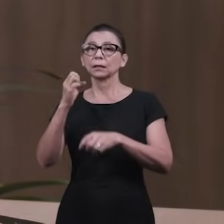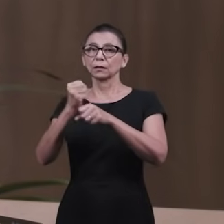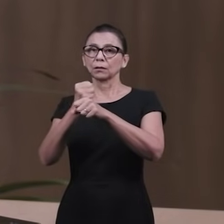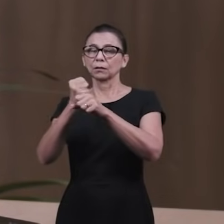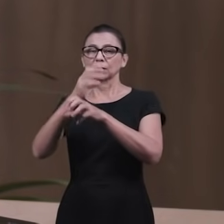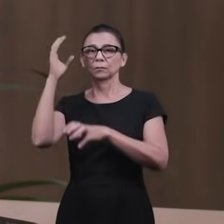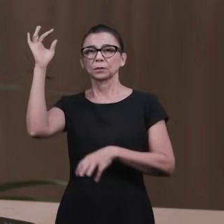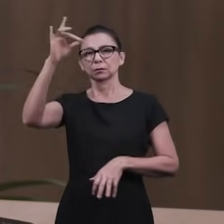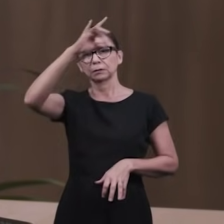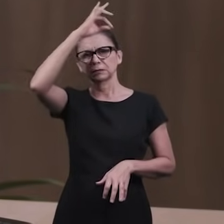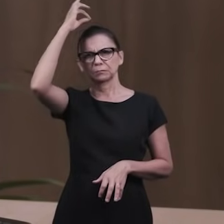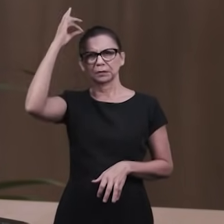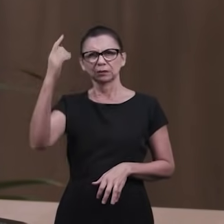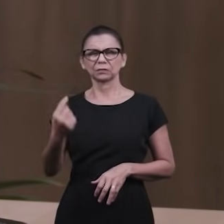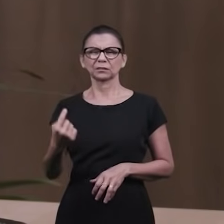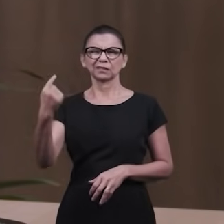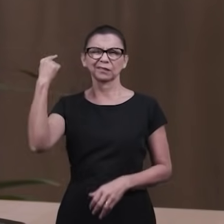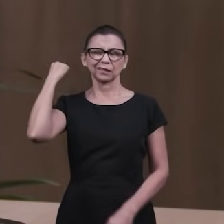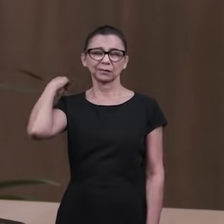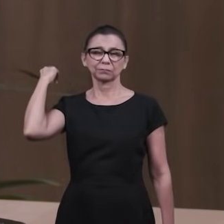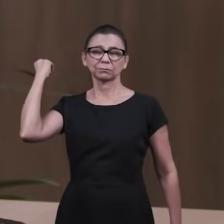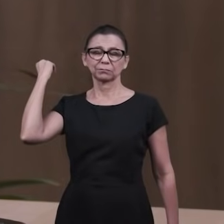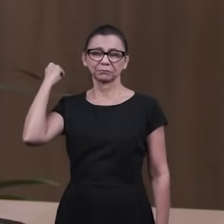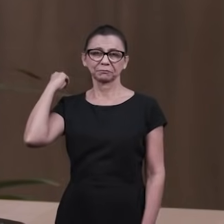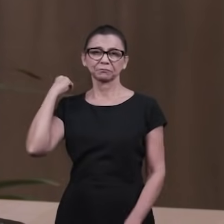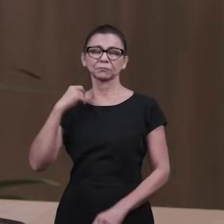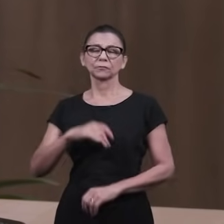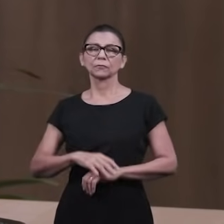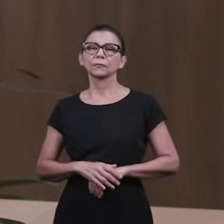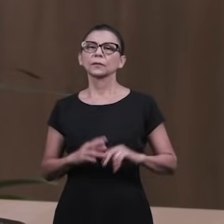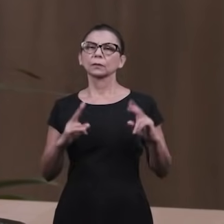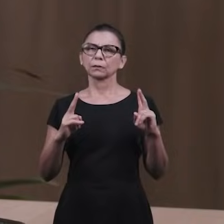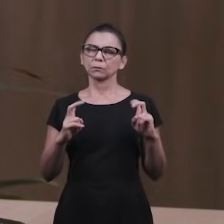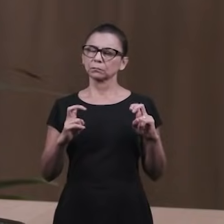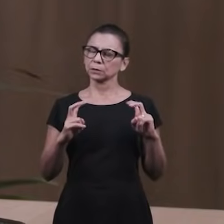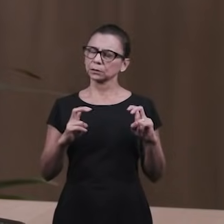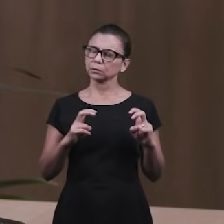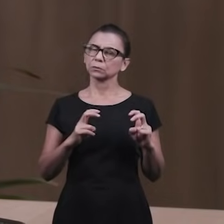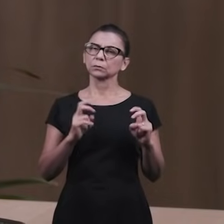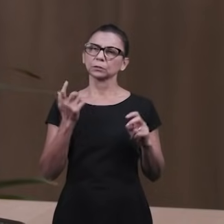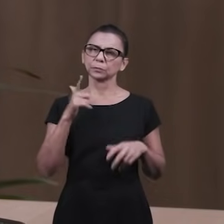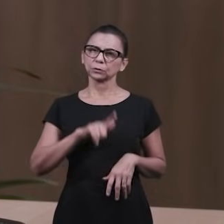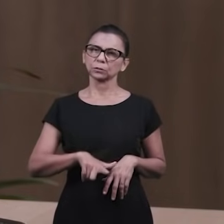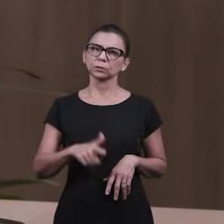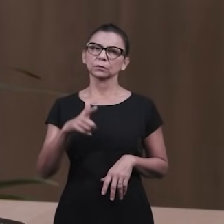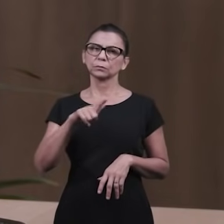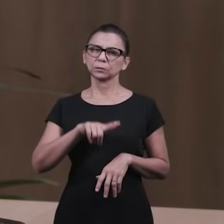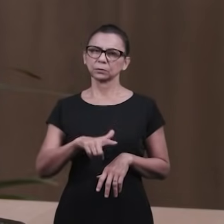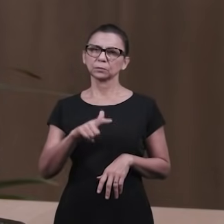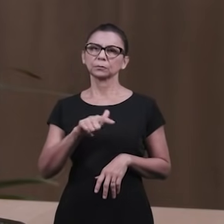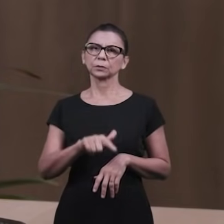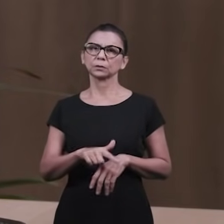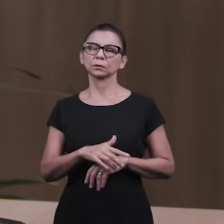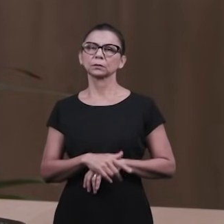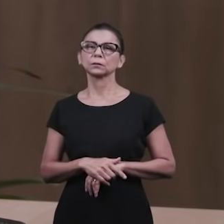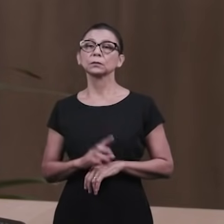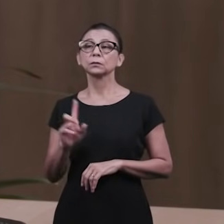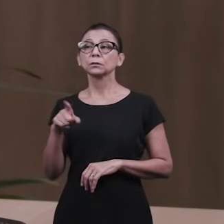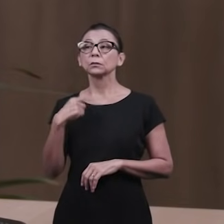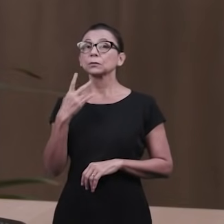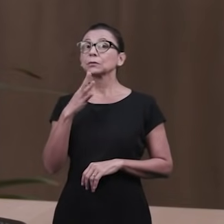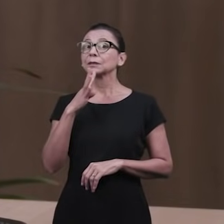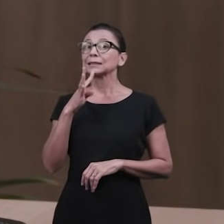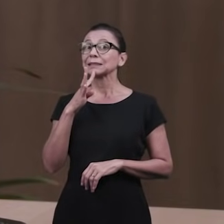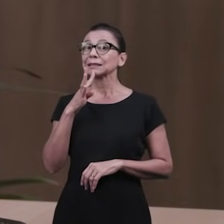Espírito, que já existia. Isso é um assunto que a gente tem falado várias vezes. Quando nós